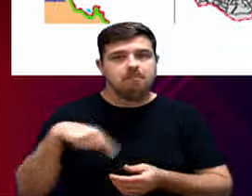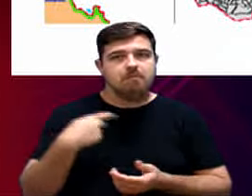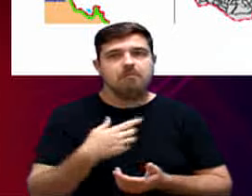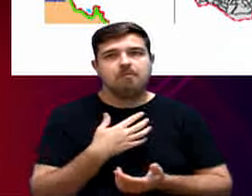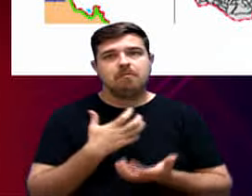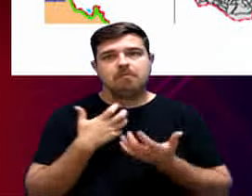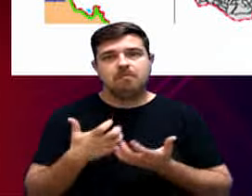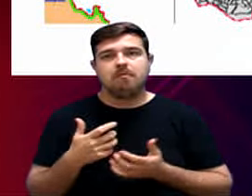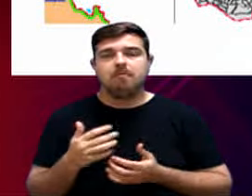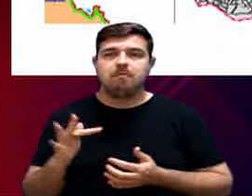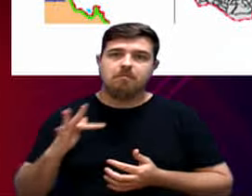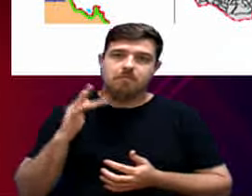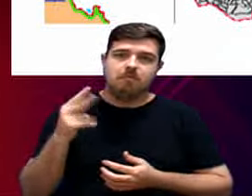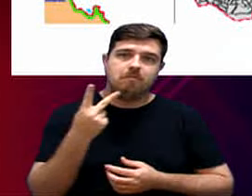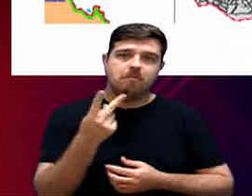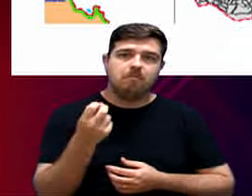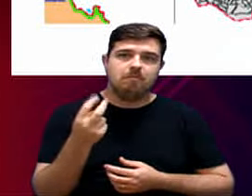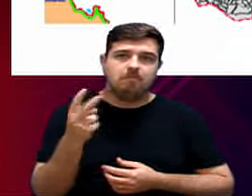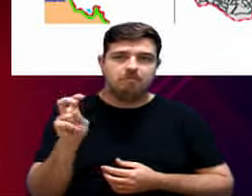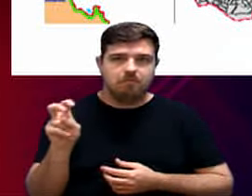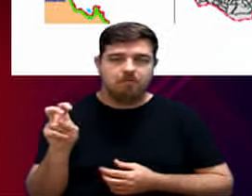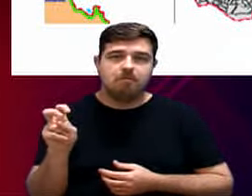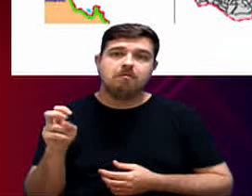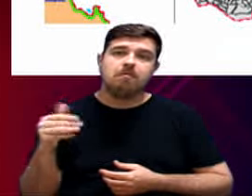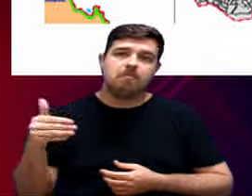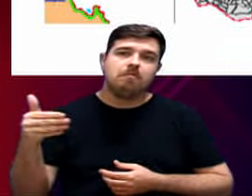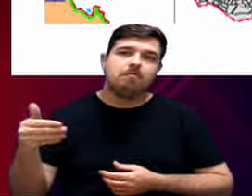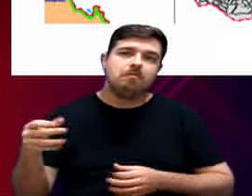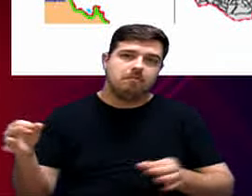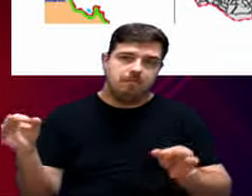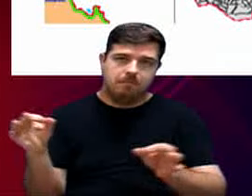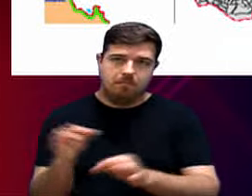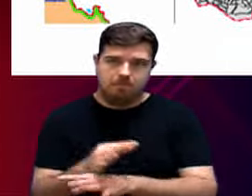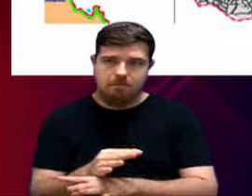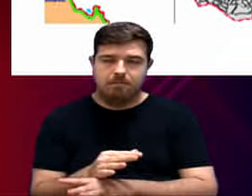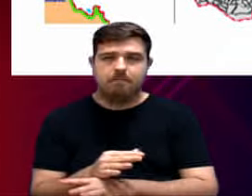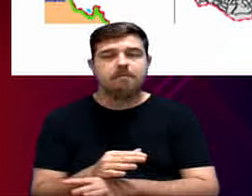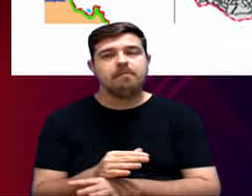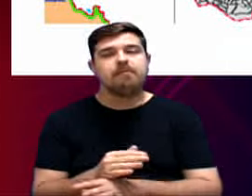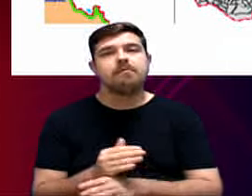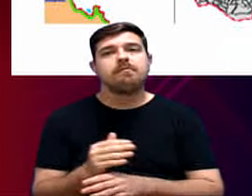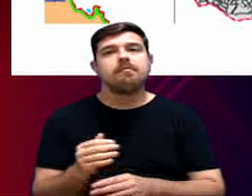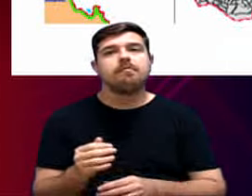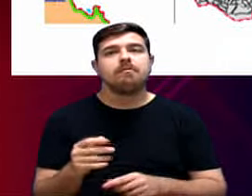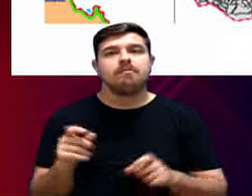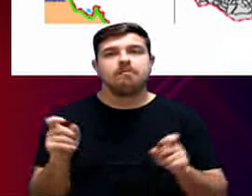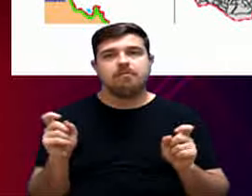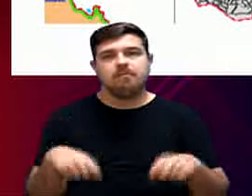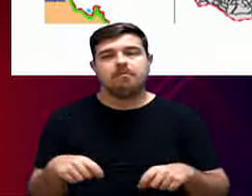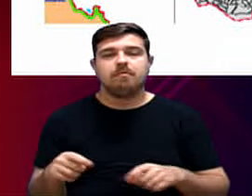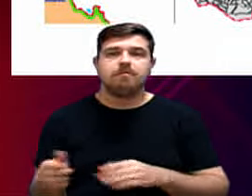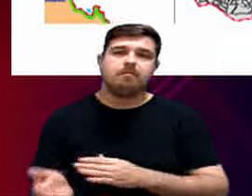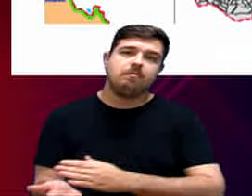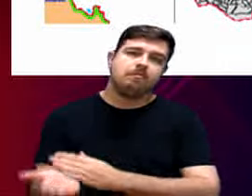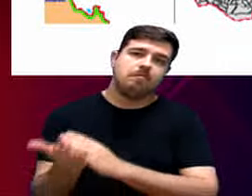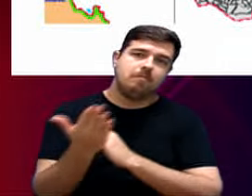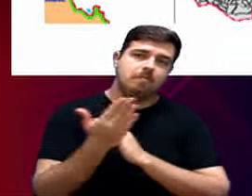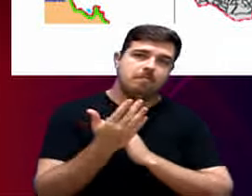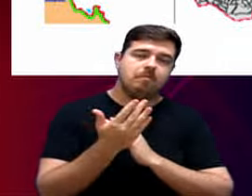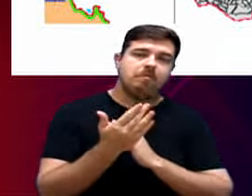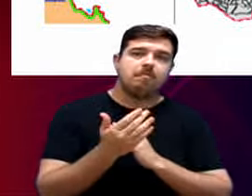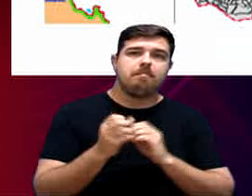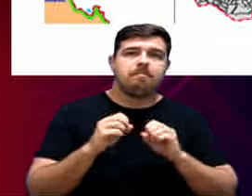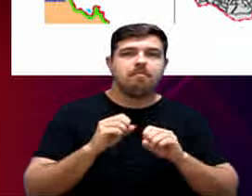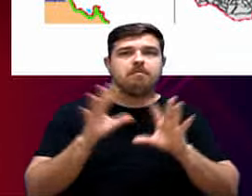que até 2025 esse plano eh seja concluído e ele vai trazer eh com